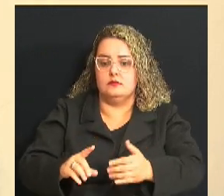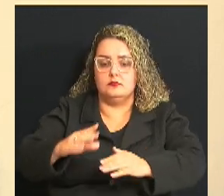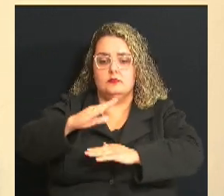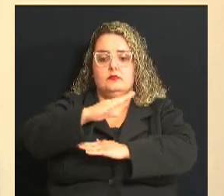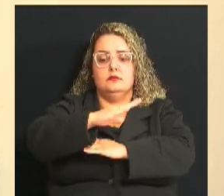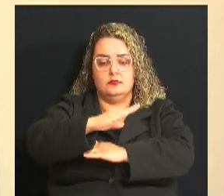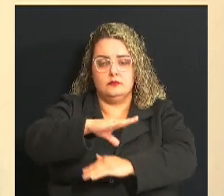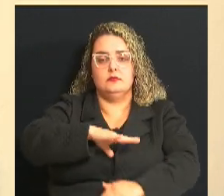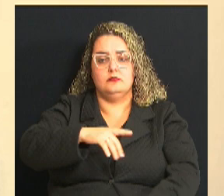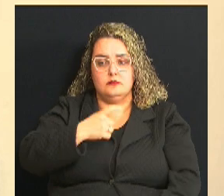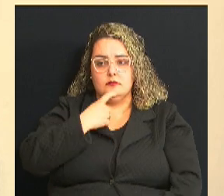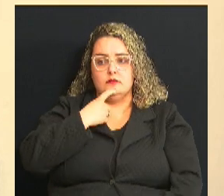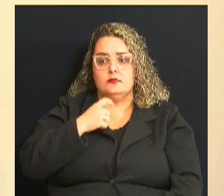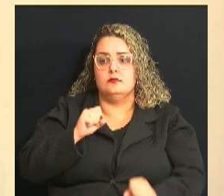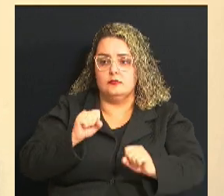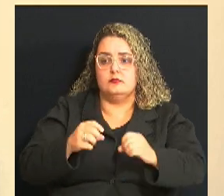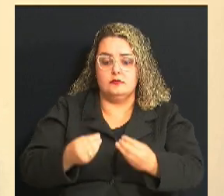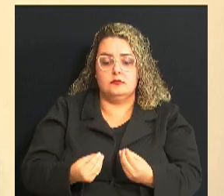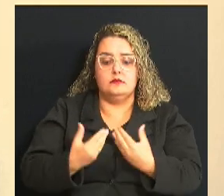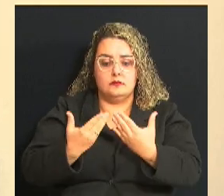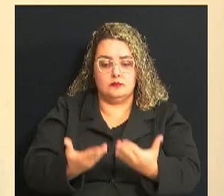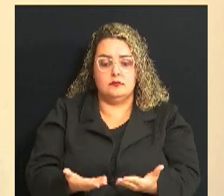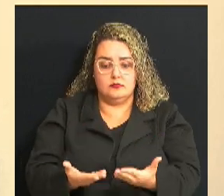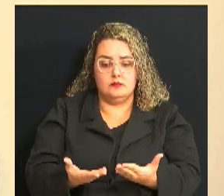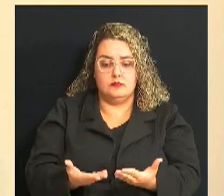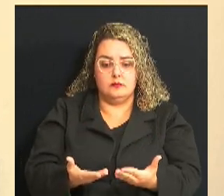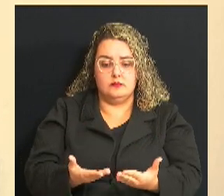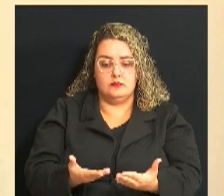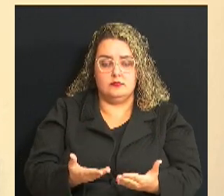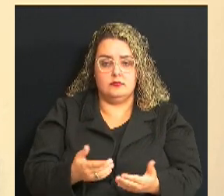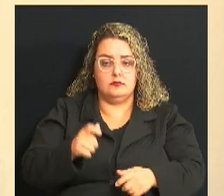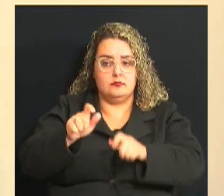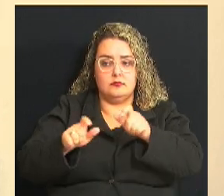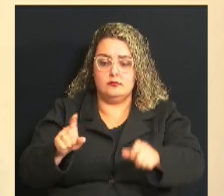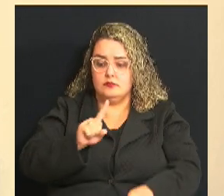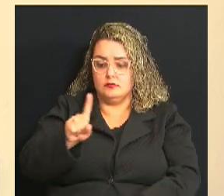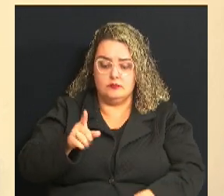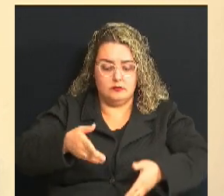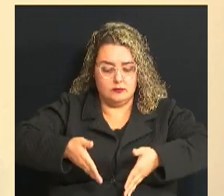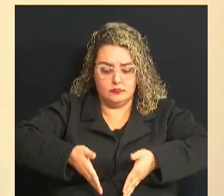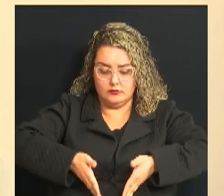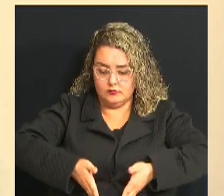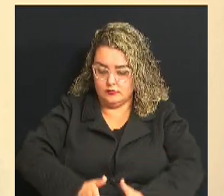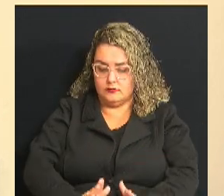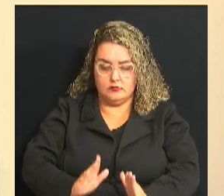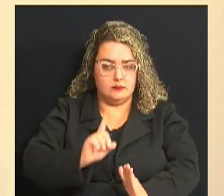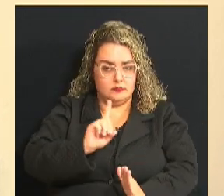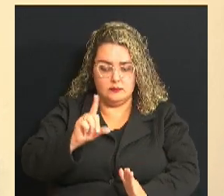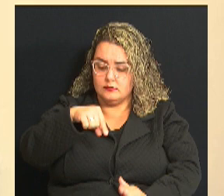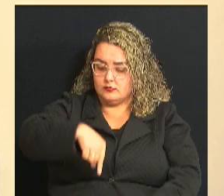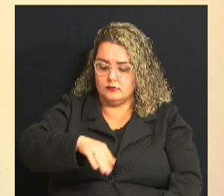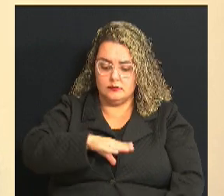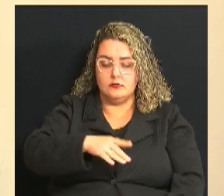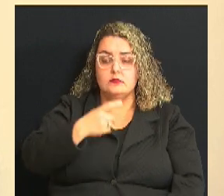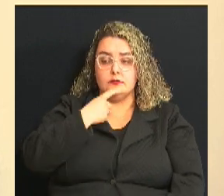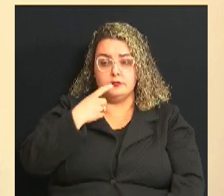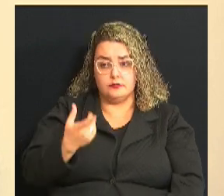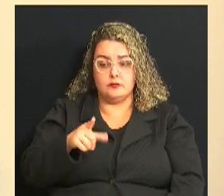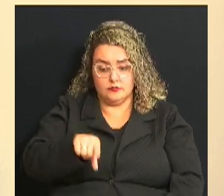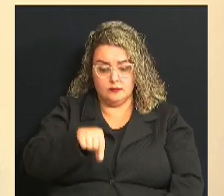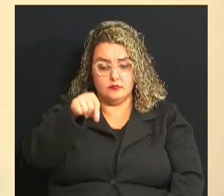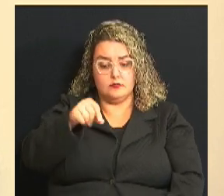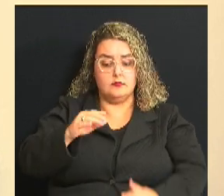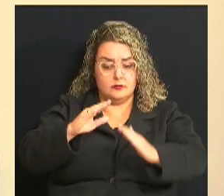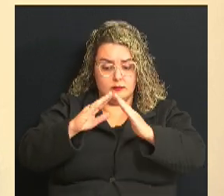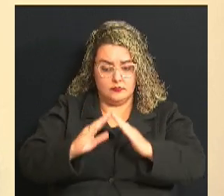de Campinas pode prestar a alguém que não nasceu em Campinas, mas que escolheu Campinas